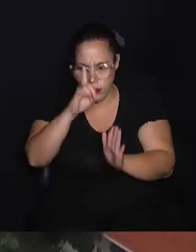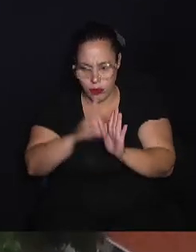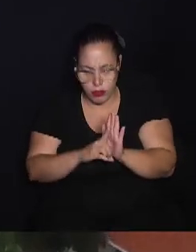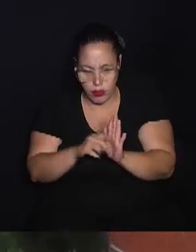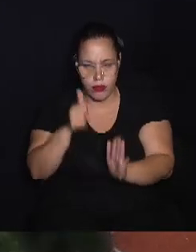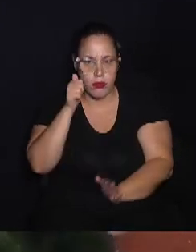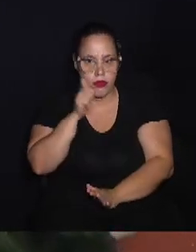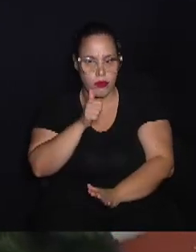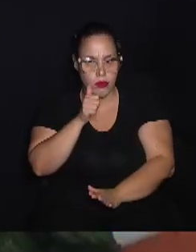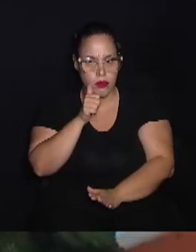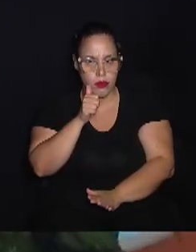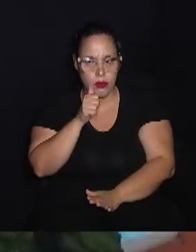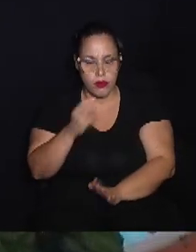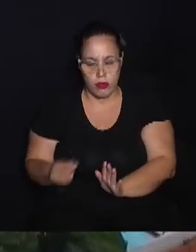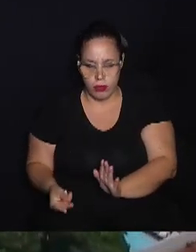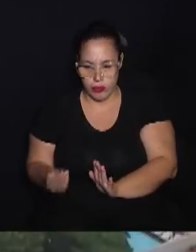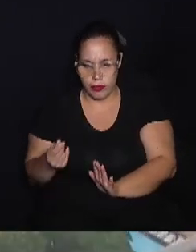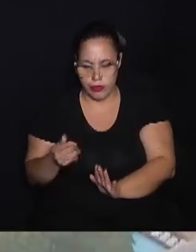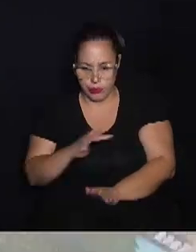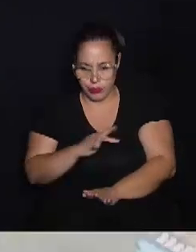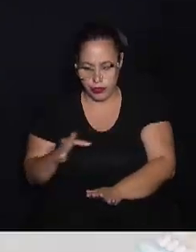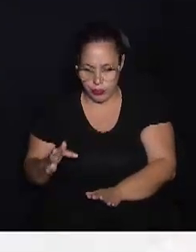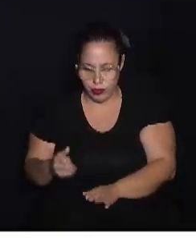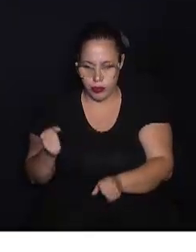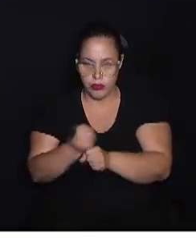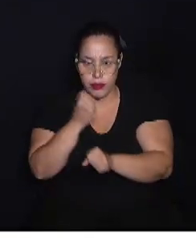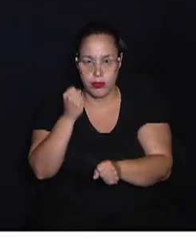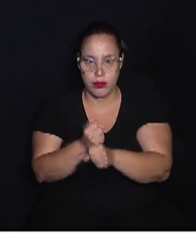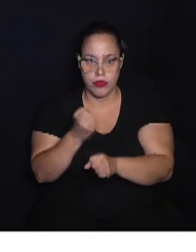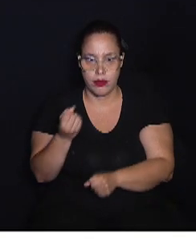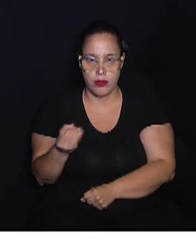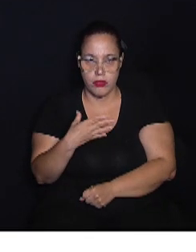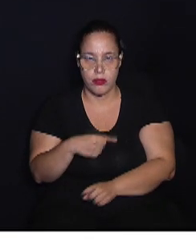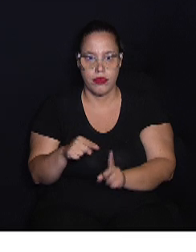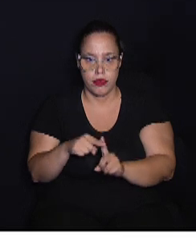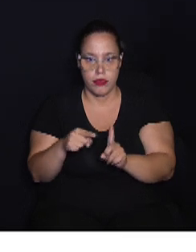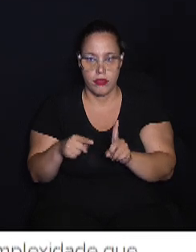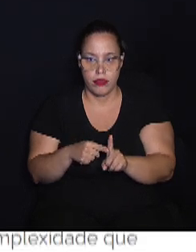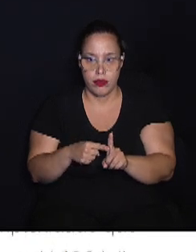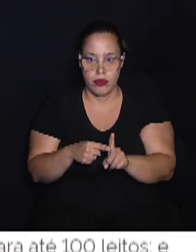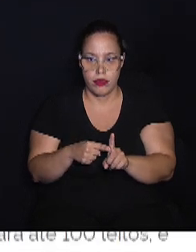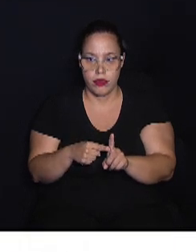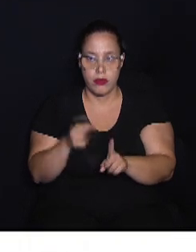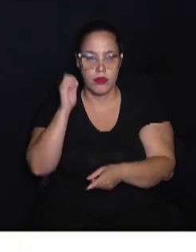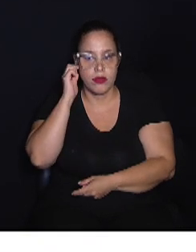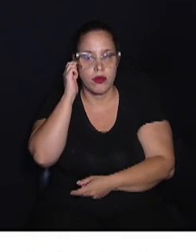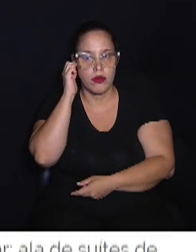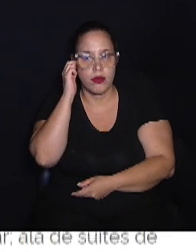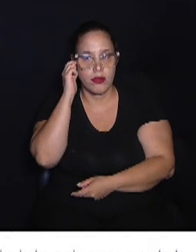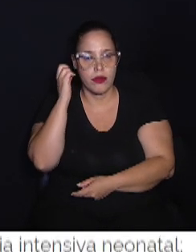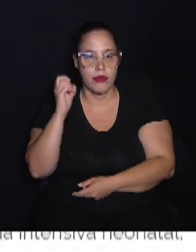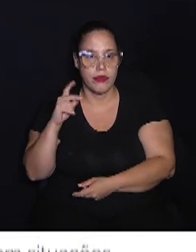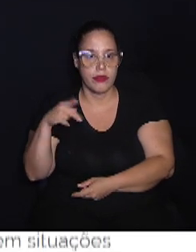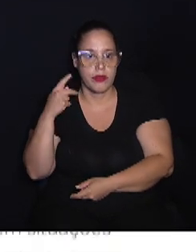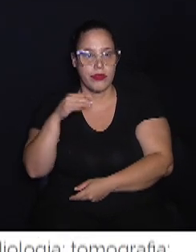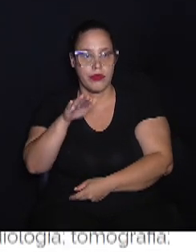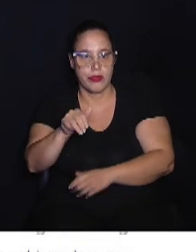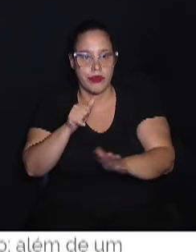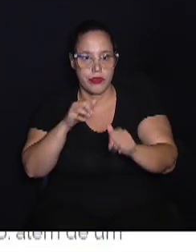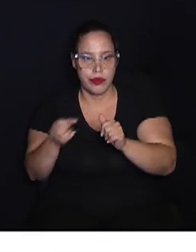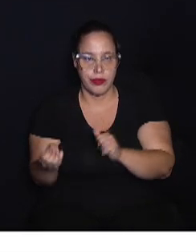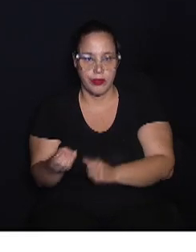mulher sobre as verbas federais para a construção de uma nova maternidade a vereadora solicita